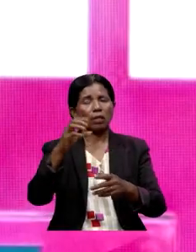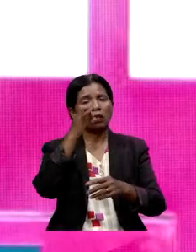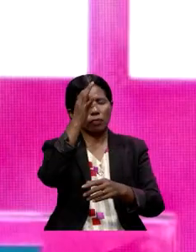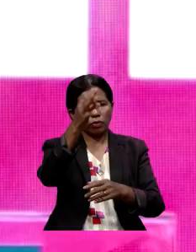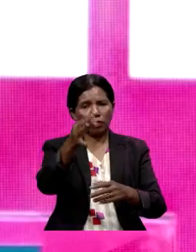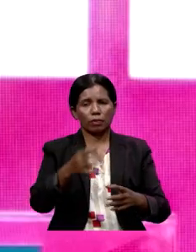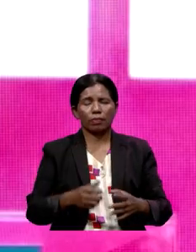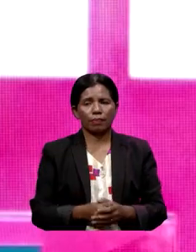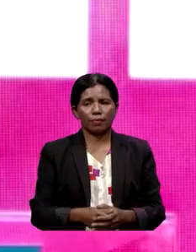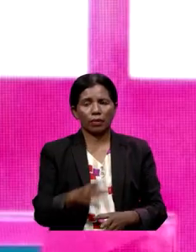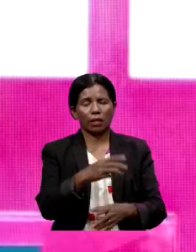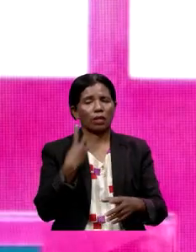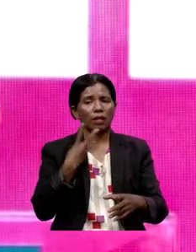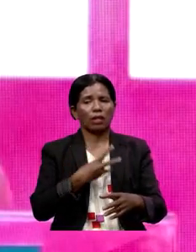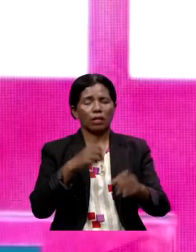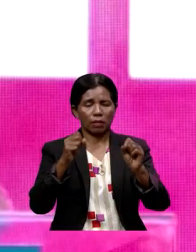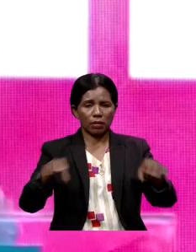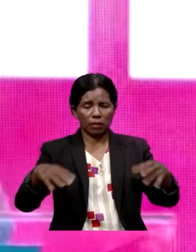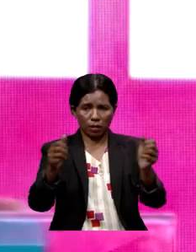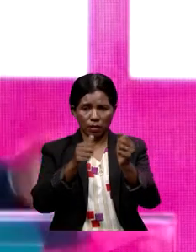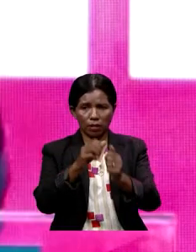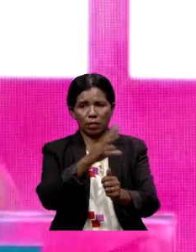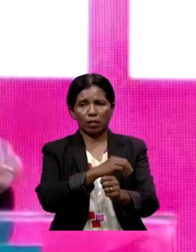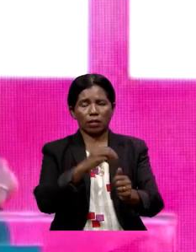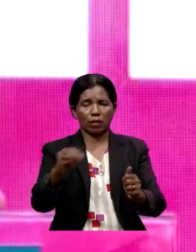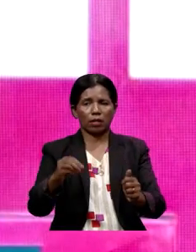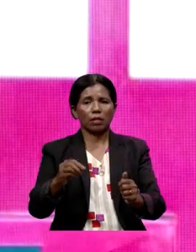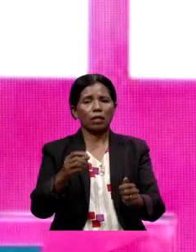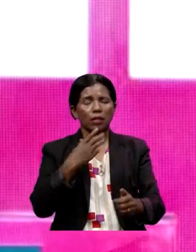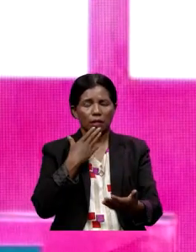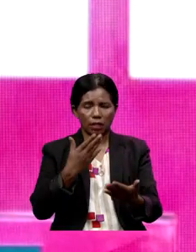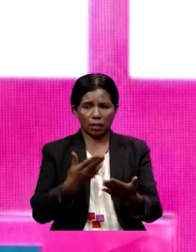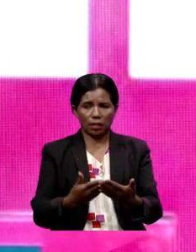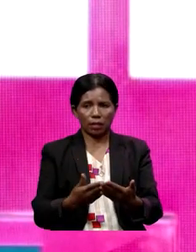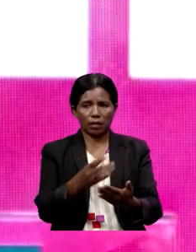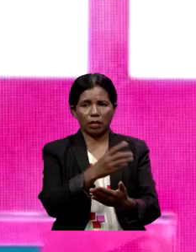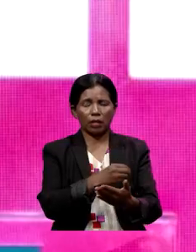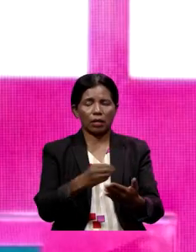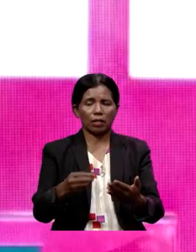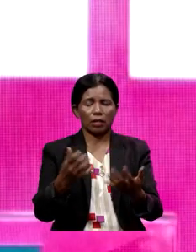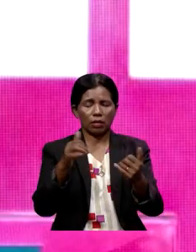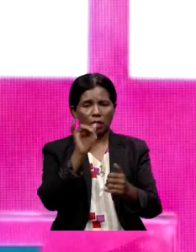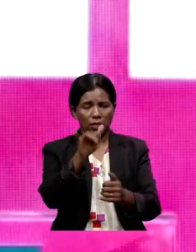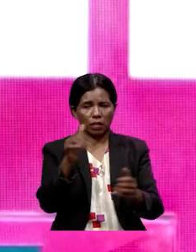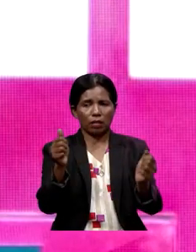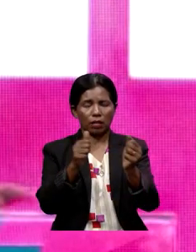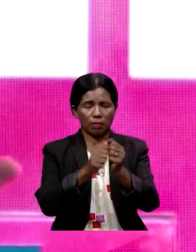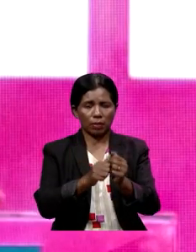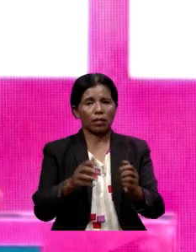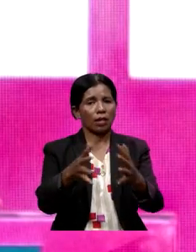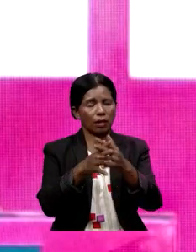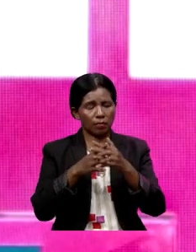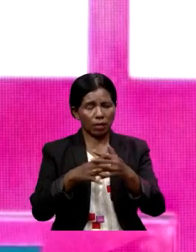para os companheiros empresários mexicanos, ainda esse ano, se Deus quiser, nós vamos fechar o acordo Mercosul e